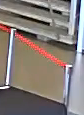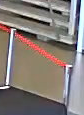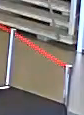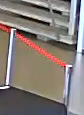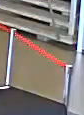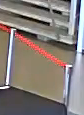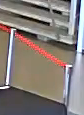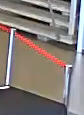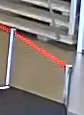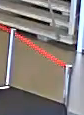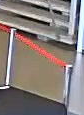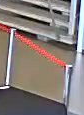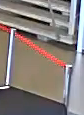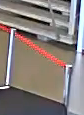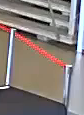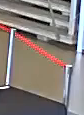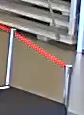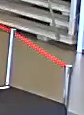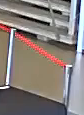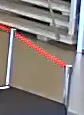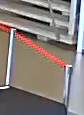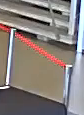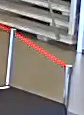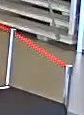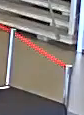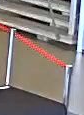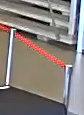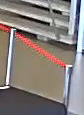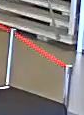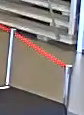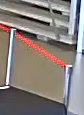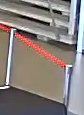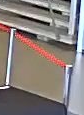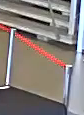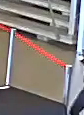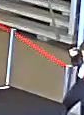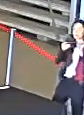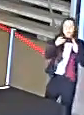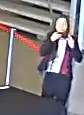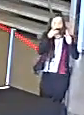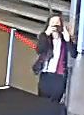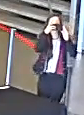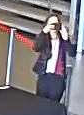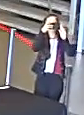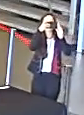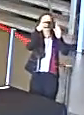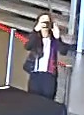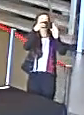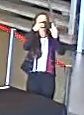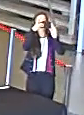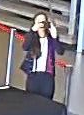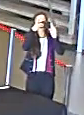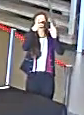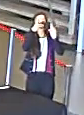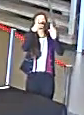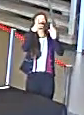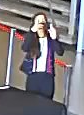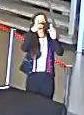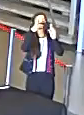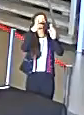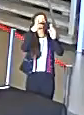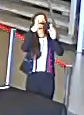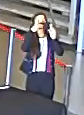esforço eu tô com muita dor na coluna eu não quero que a minha coluna sofra na hora que eu subir aqui não nos garantem acessibilidade